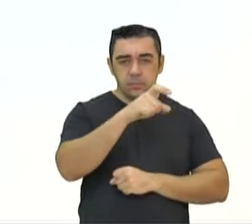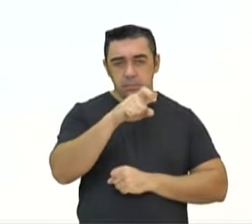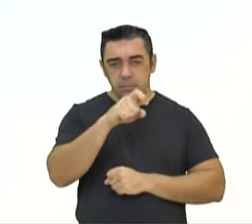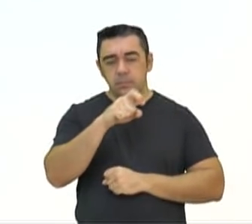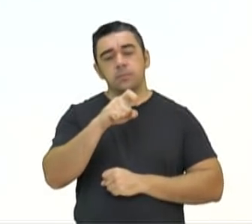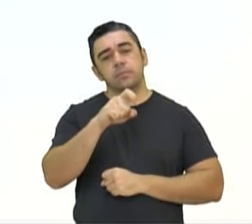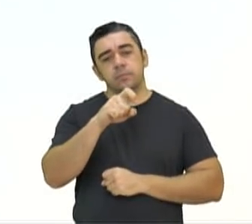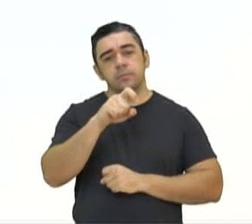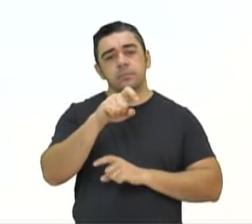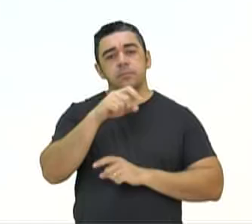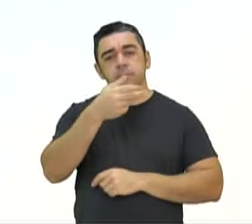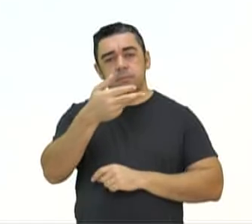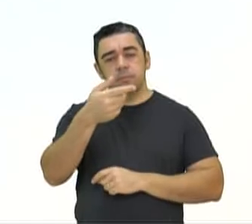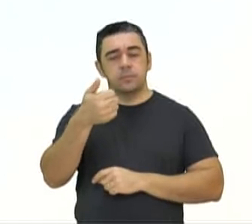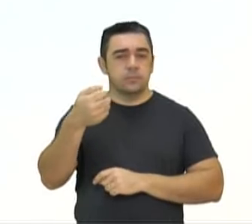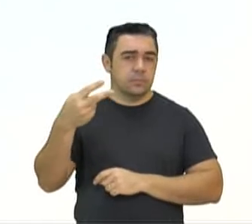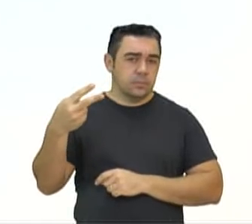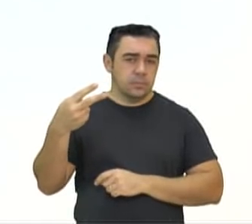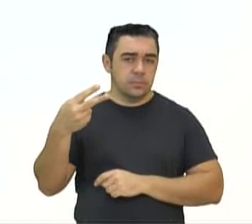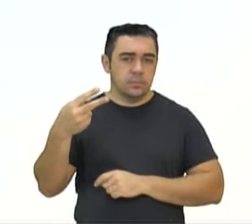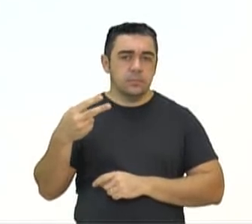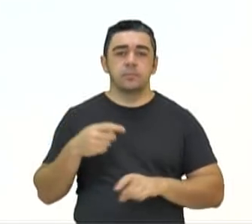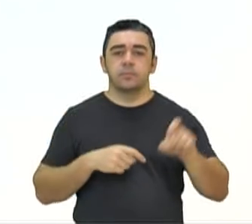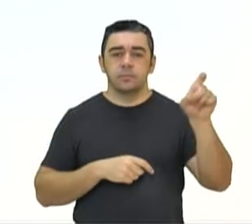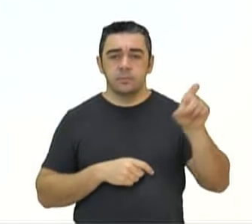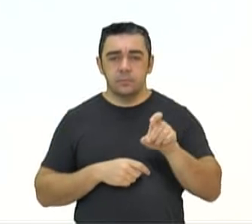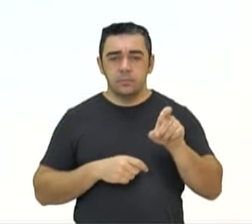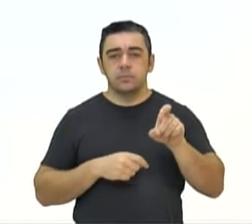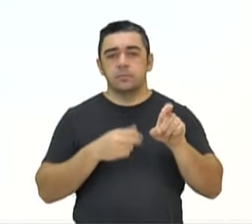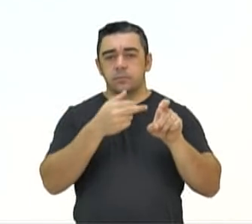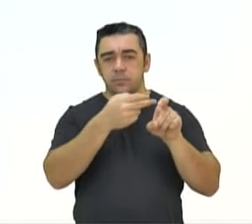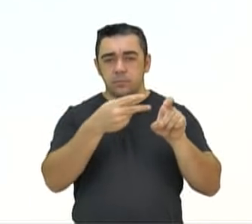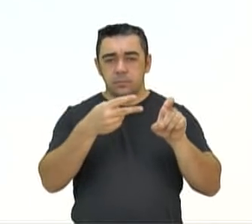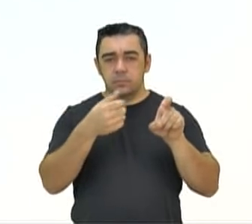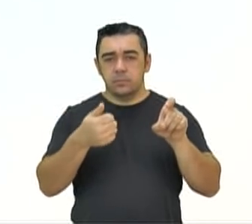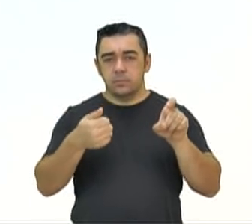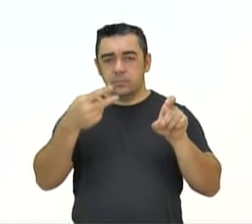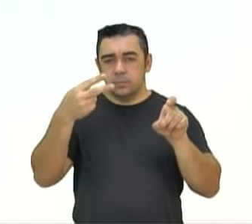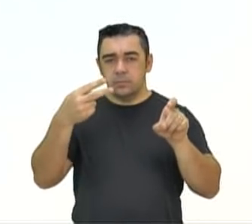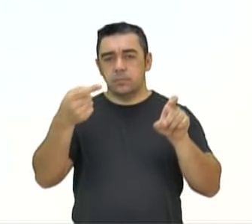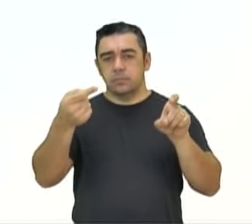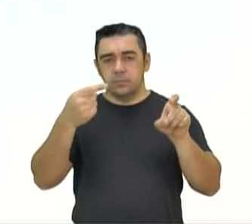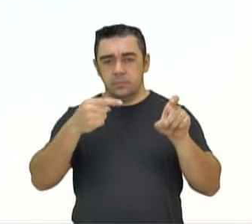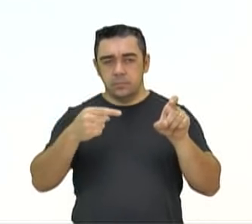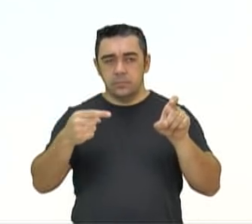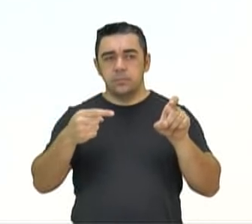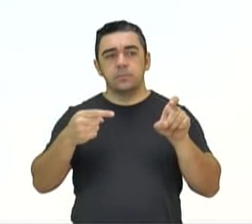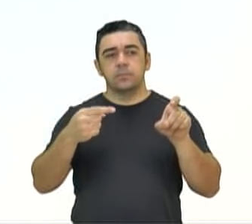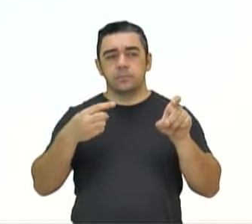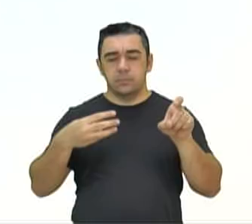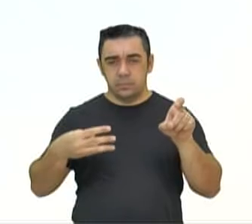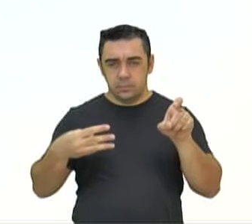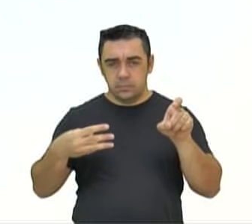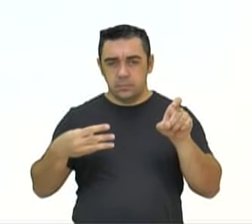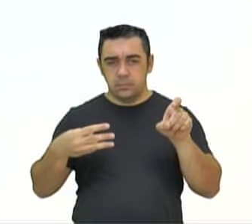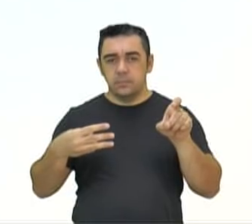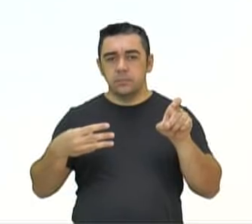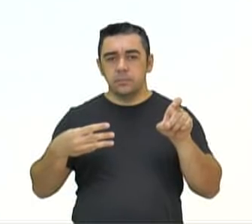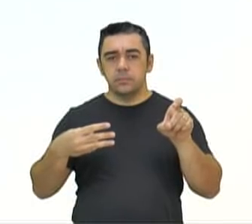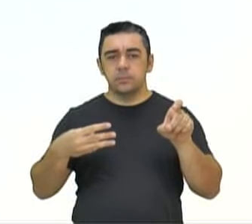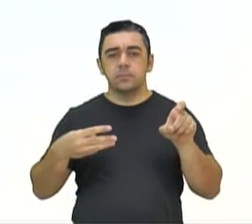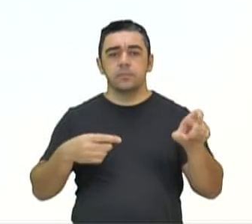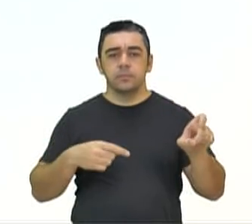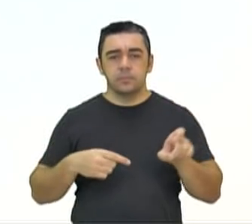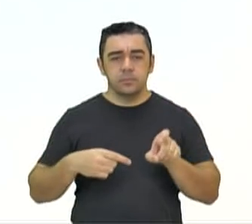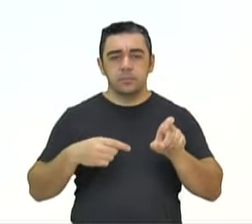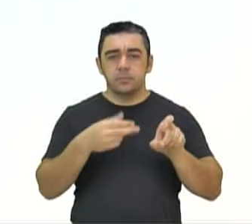3x igual a 12. O 3 está multiplicando, passa dividindo, 12 divididos